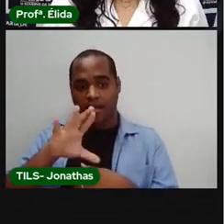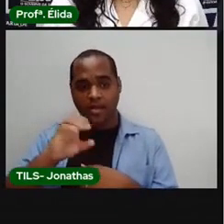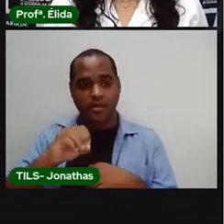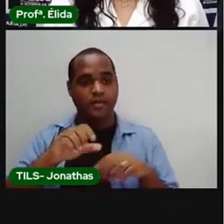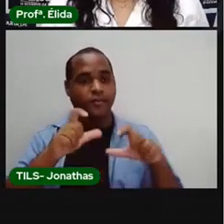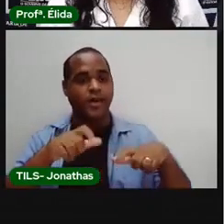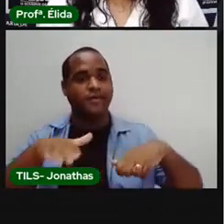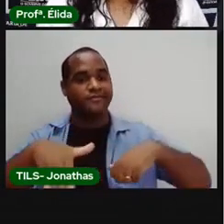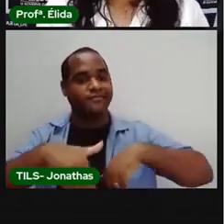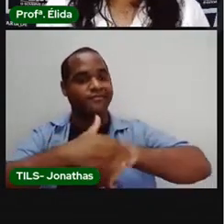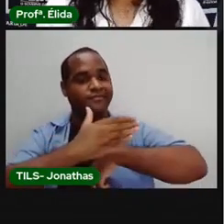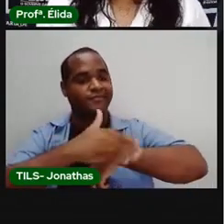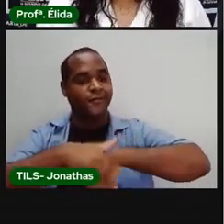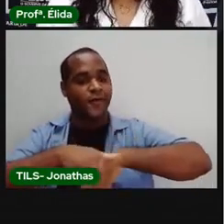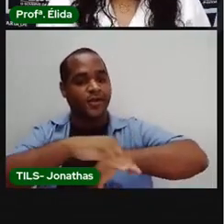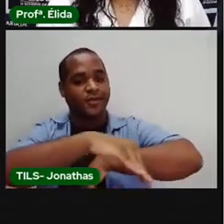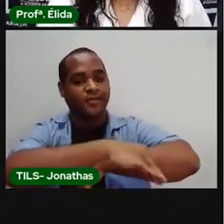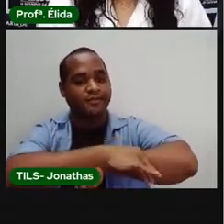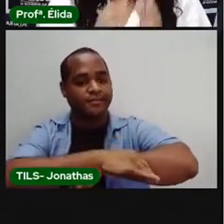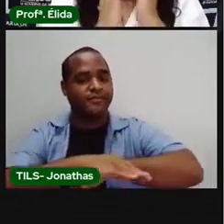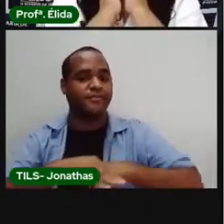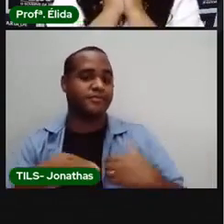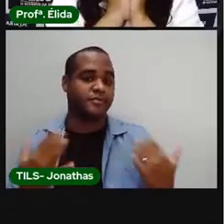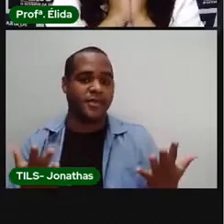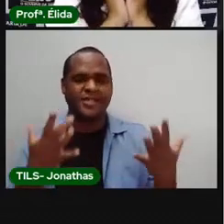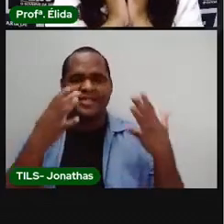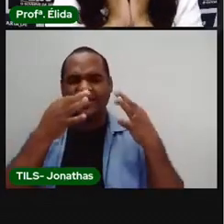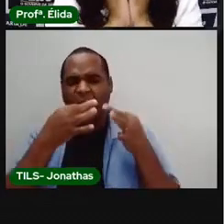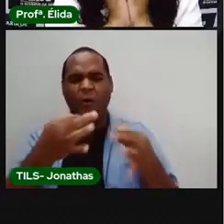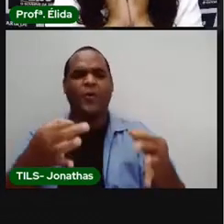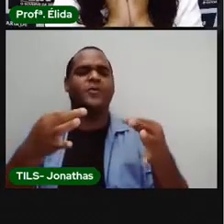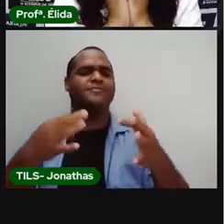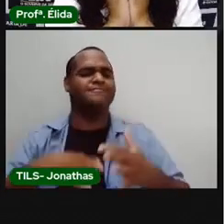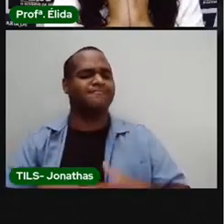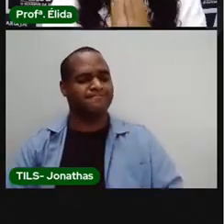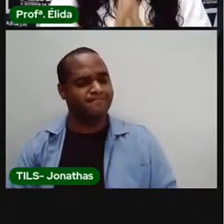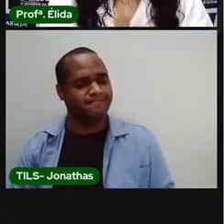da Maria, foi parar no corredor. Mas